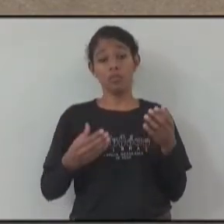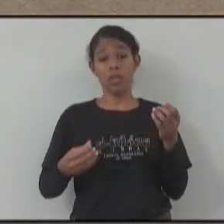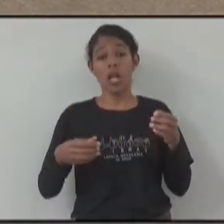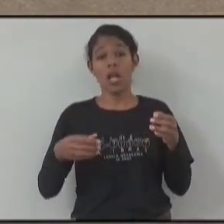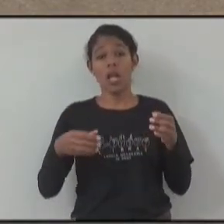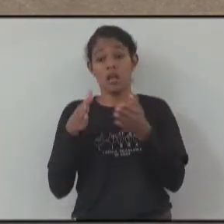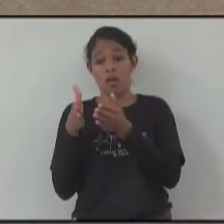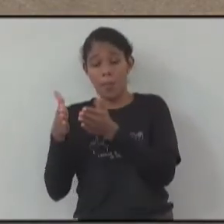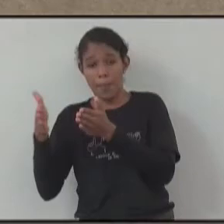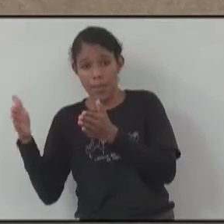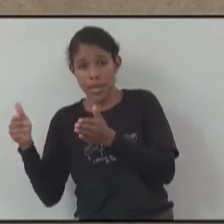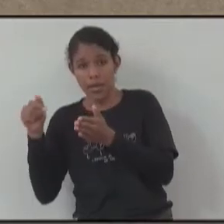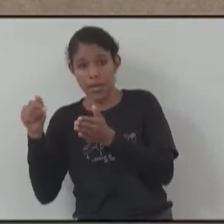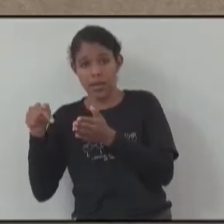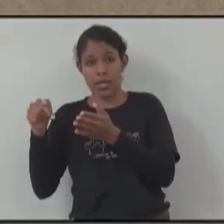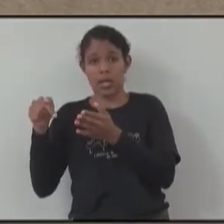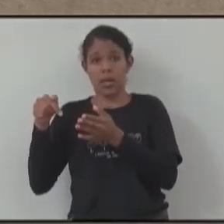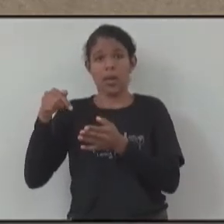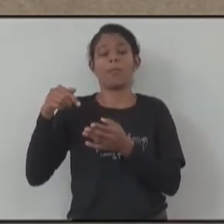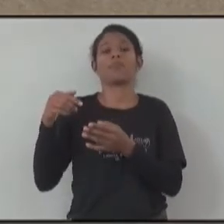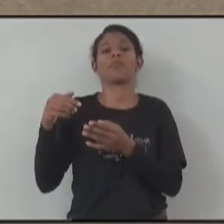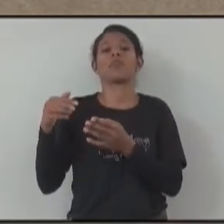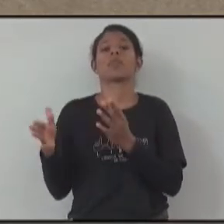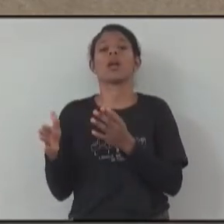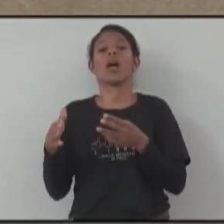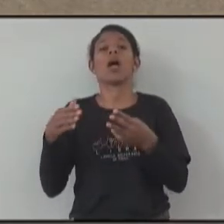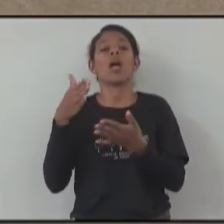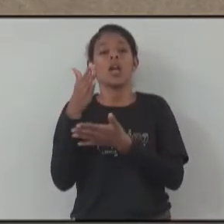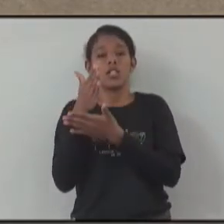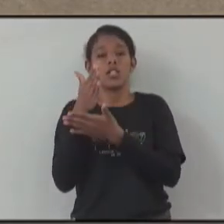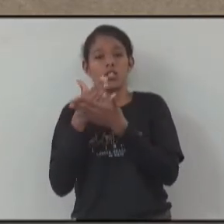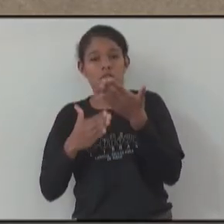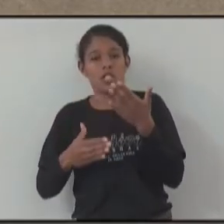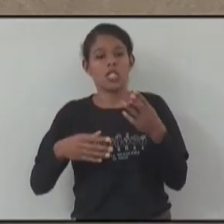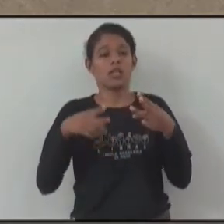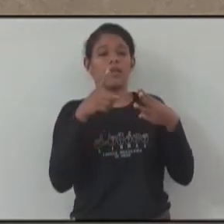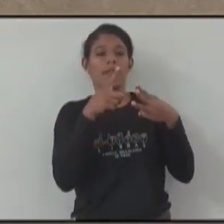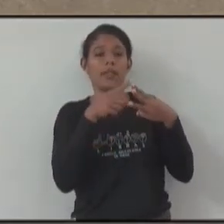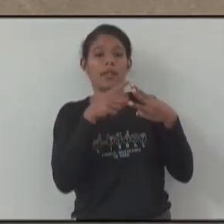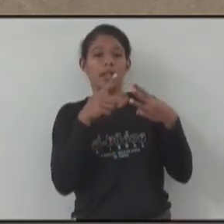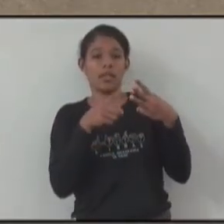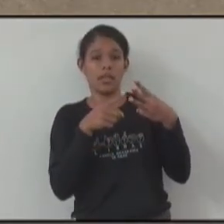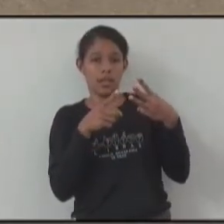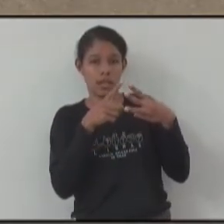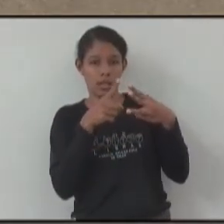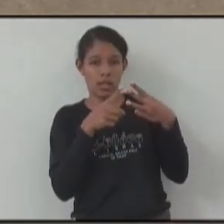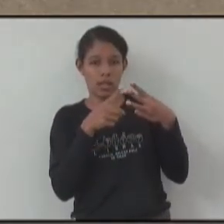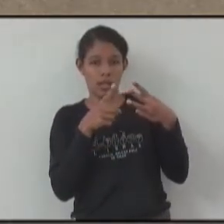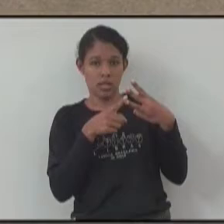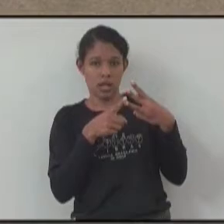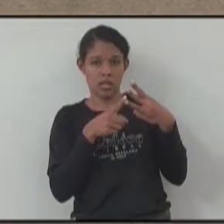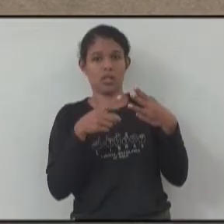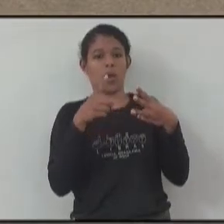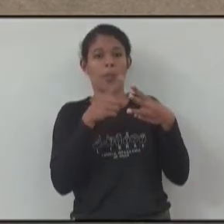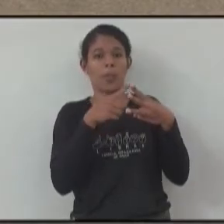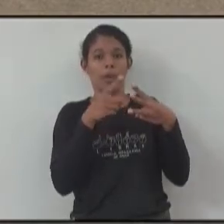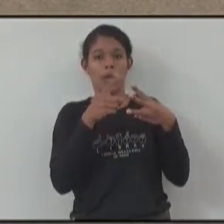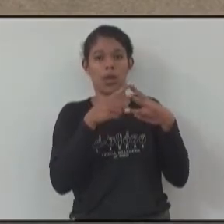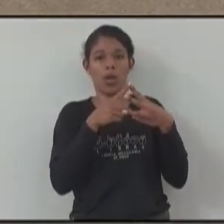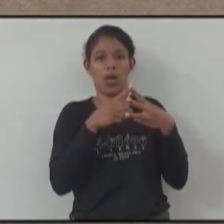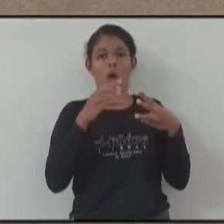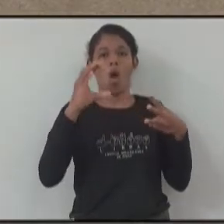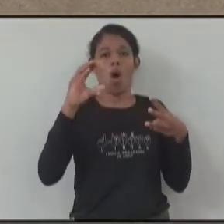ser classificada de três maneiras: idade do cobre, idade do bronze e também idade do ferro,